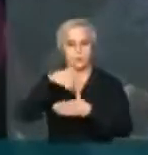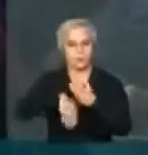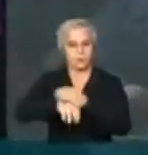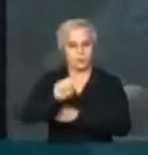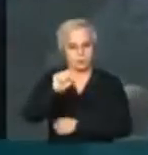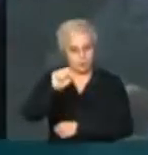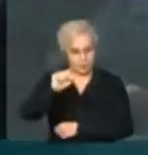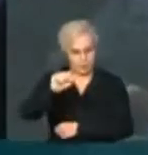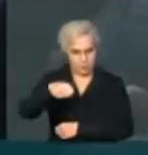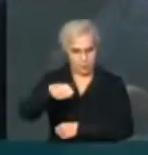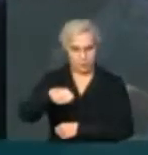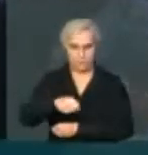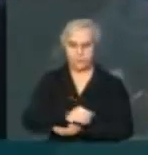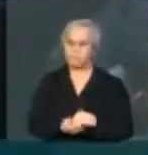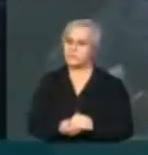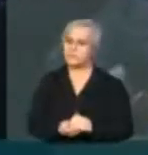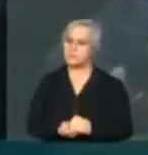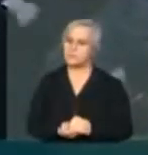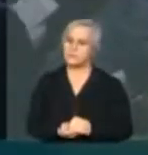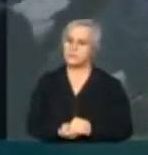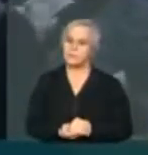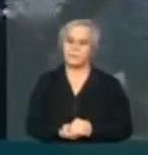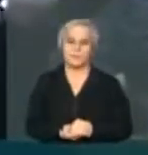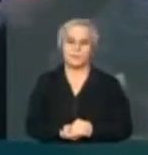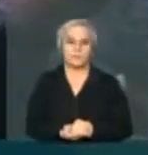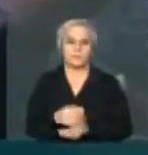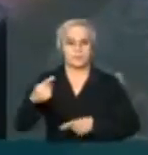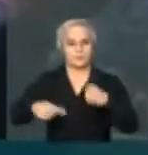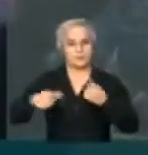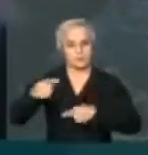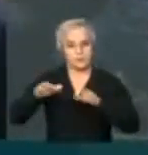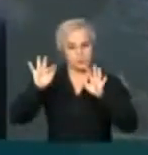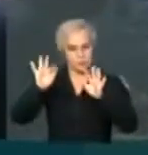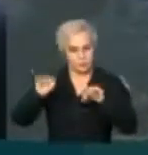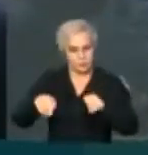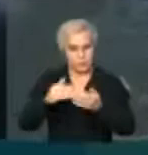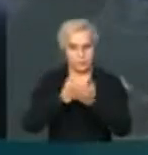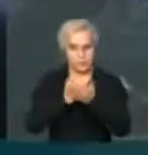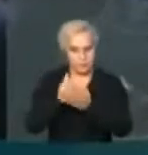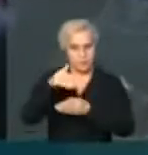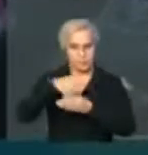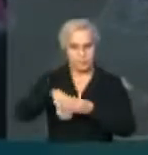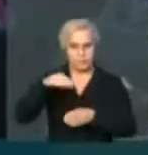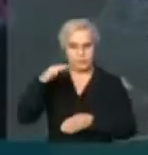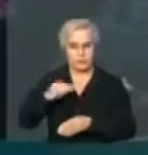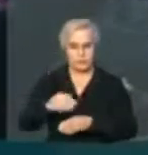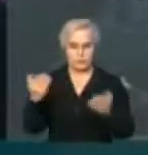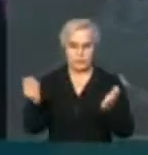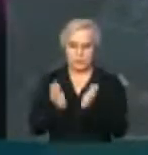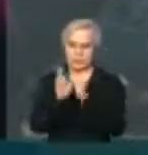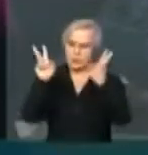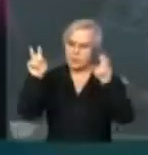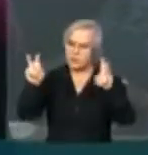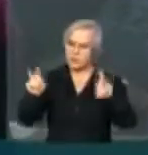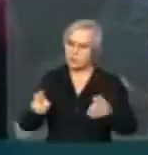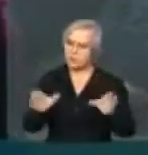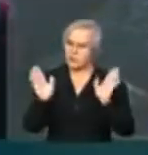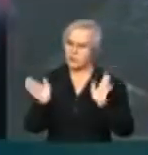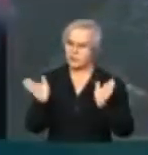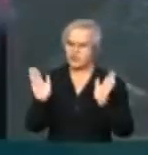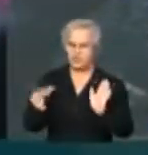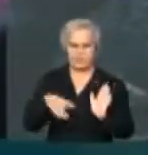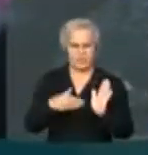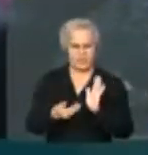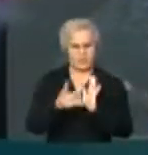sim a favorável requerimento de encerramento de discussão, mesmo porque essa é uma matéria, senhor presidente, que já está aqui